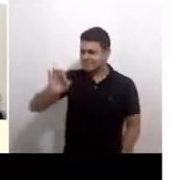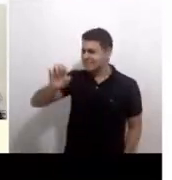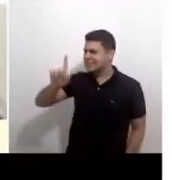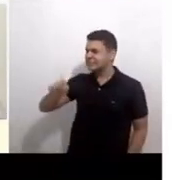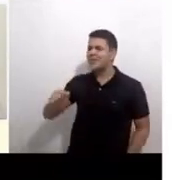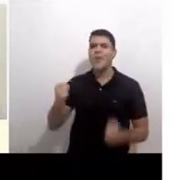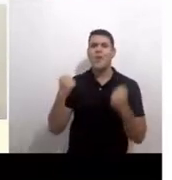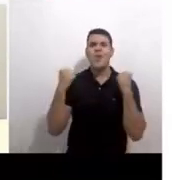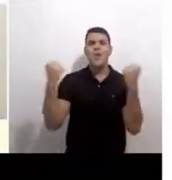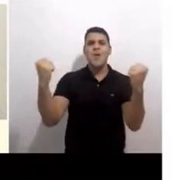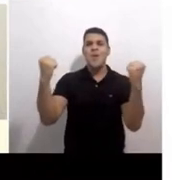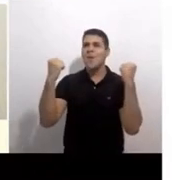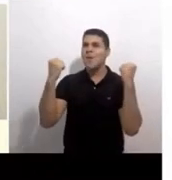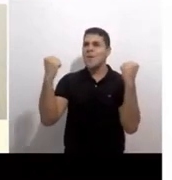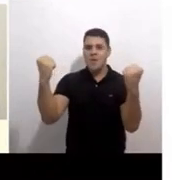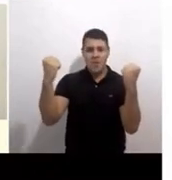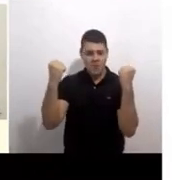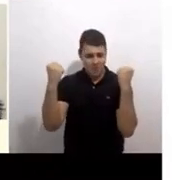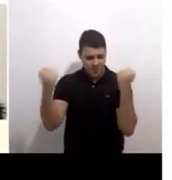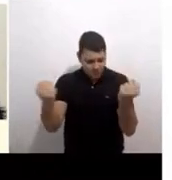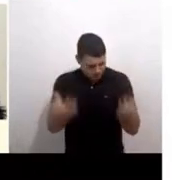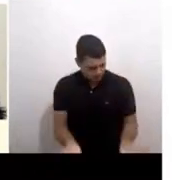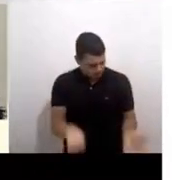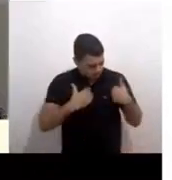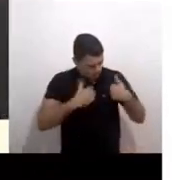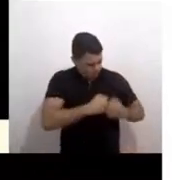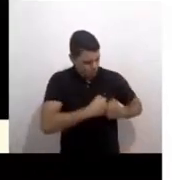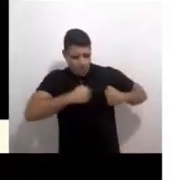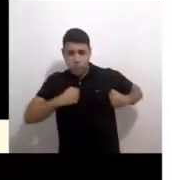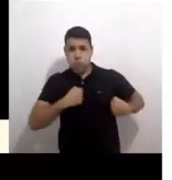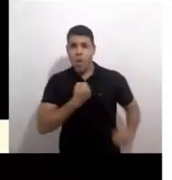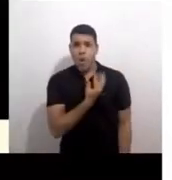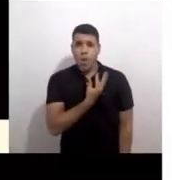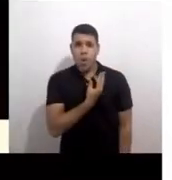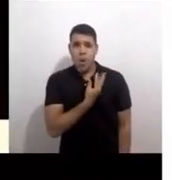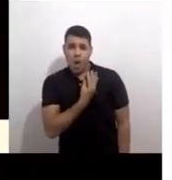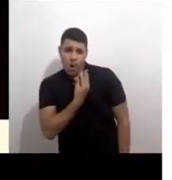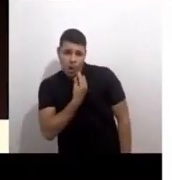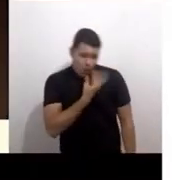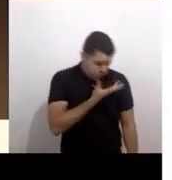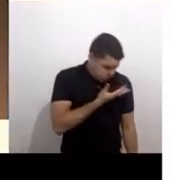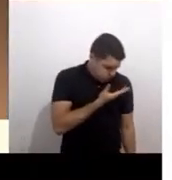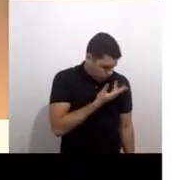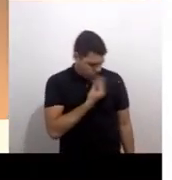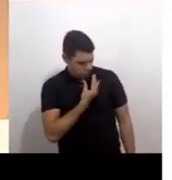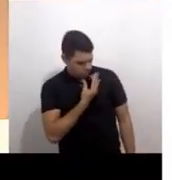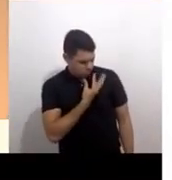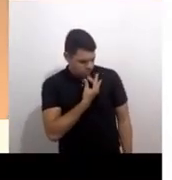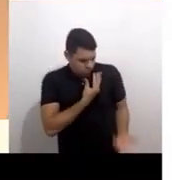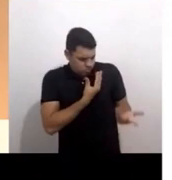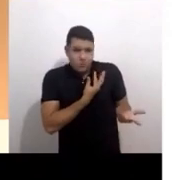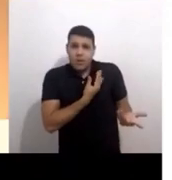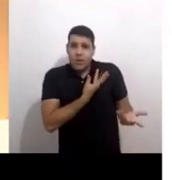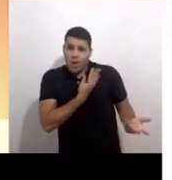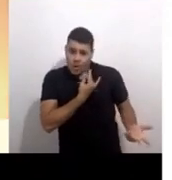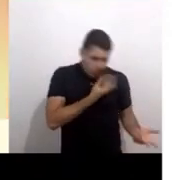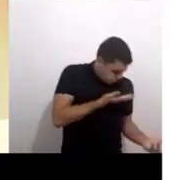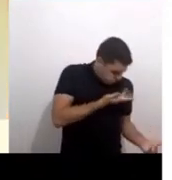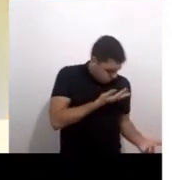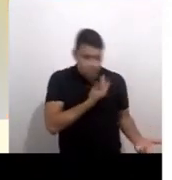chega desesperançar essa luz que ela traz não se